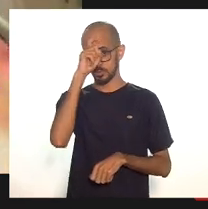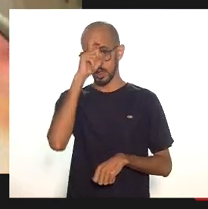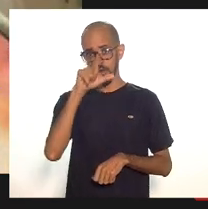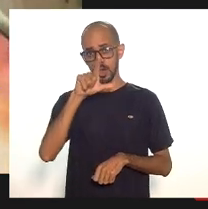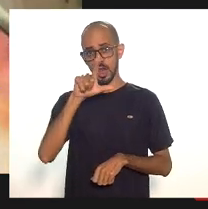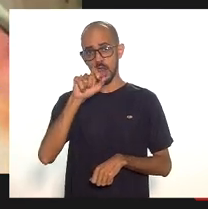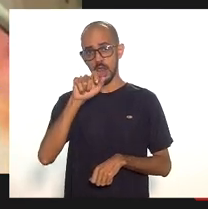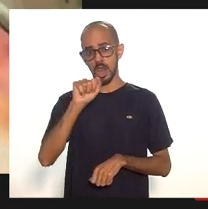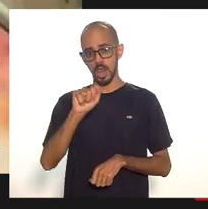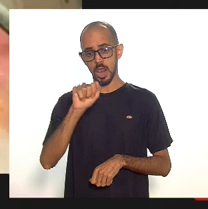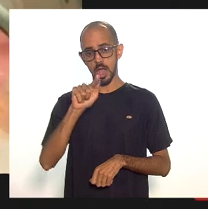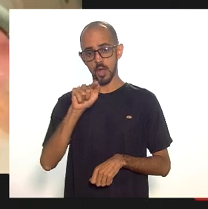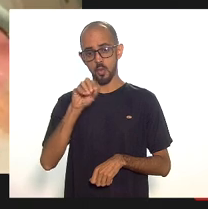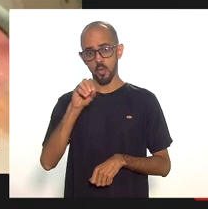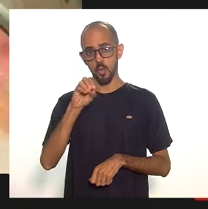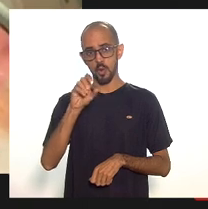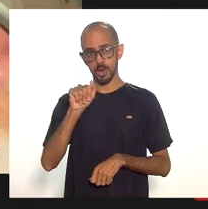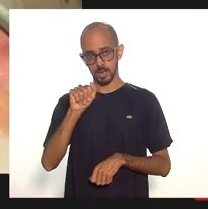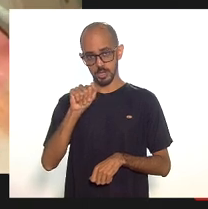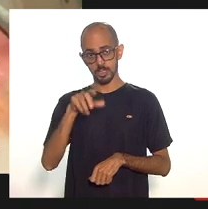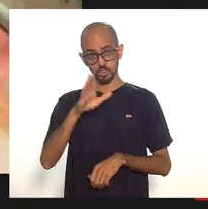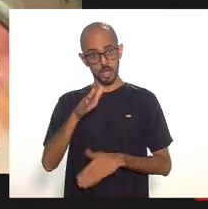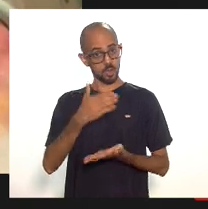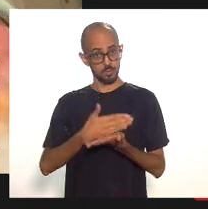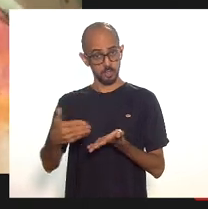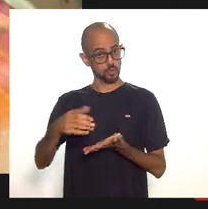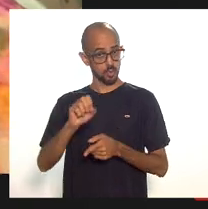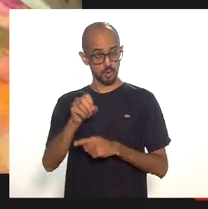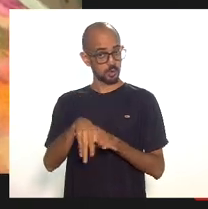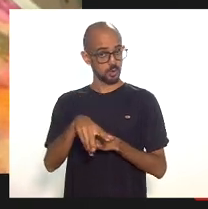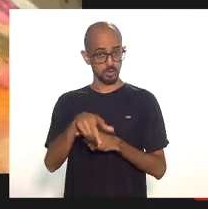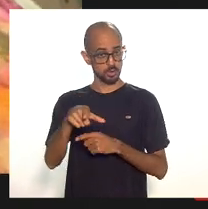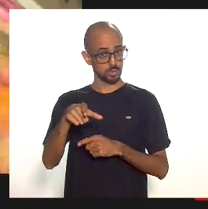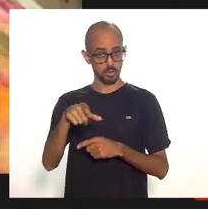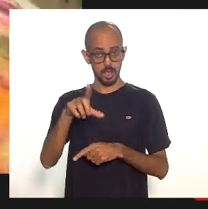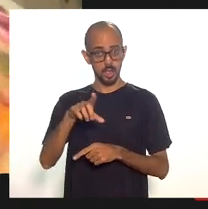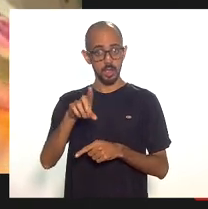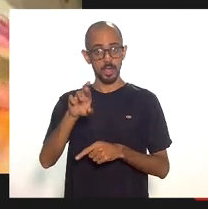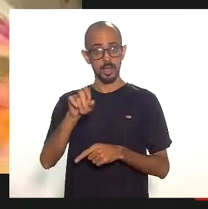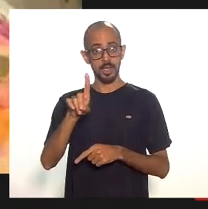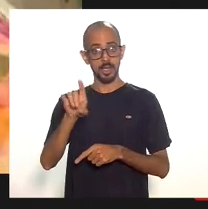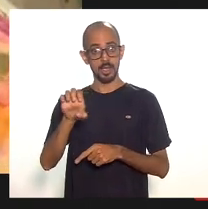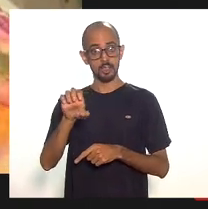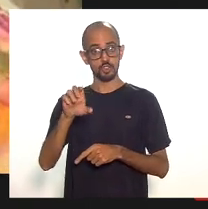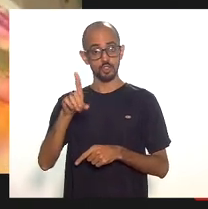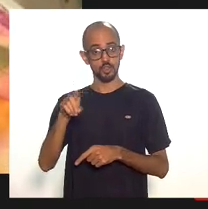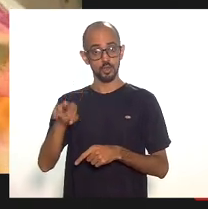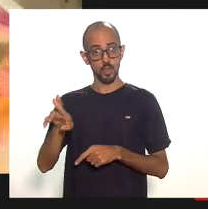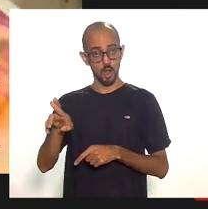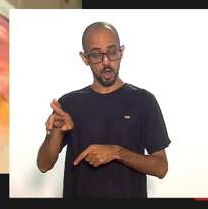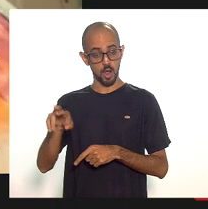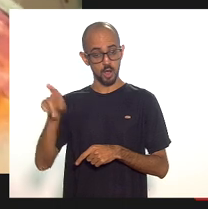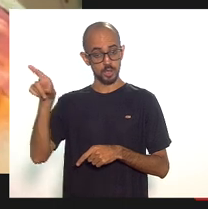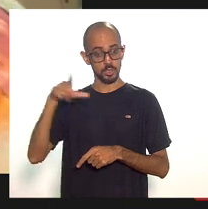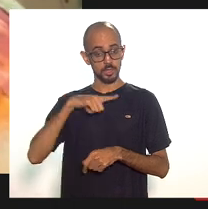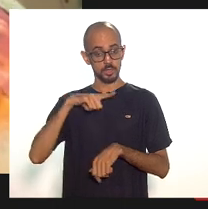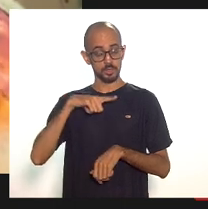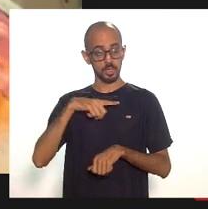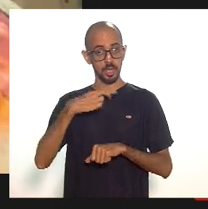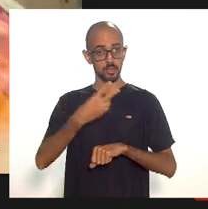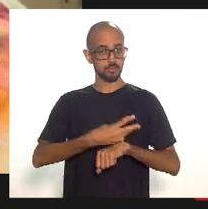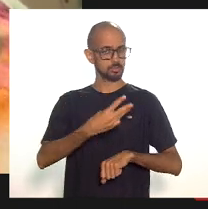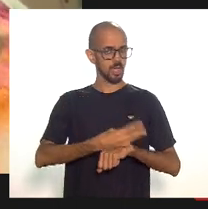rede DOR, já estão até contratando, que a empresa que contrata é Luandre. A gente sabe que não é os